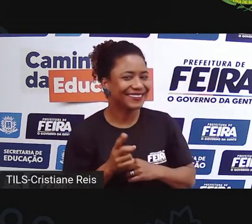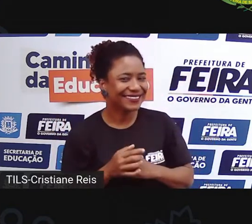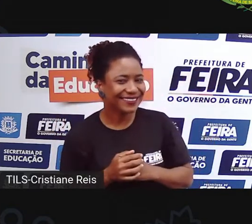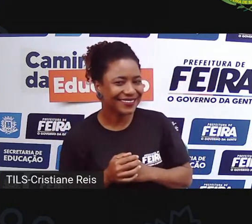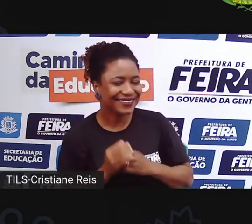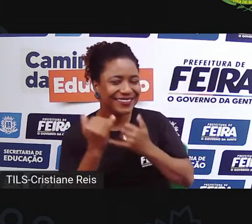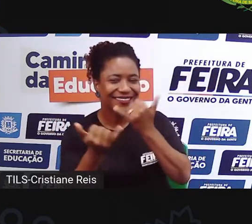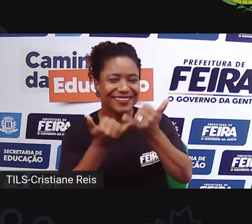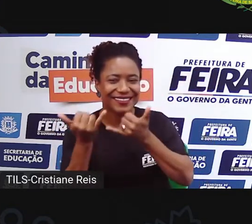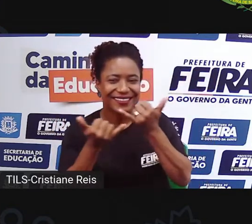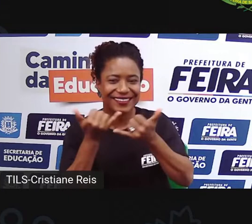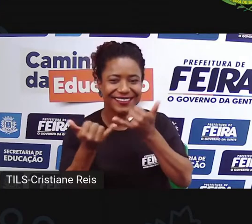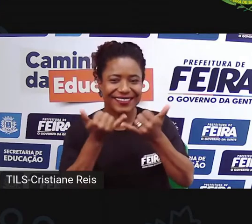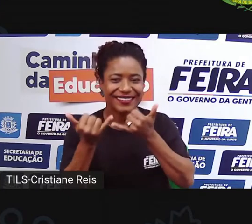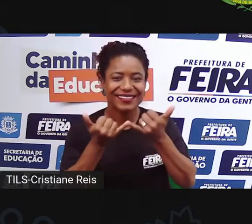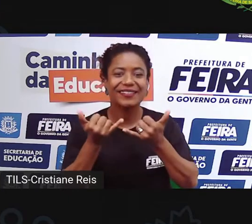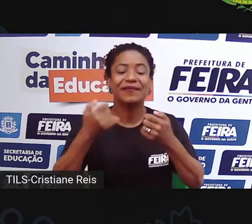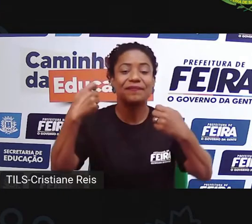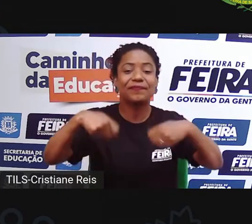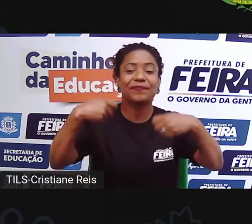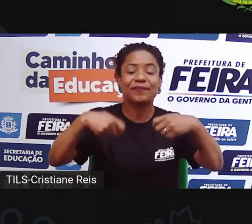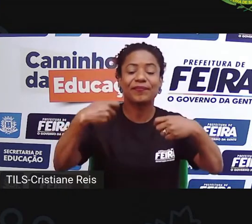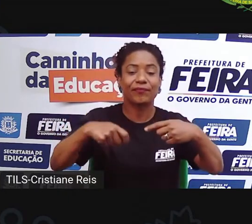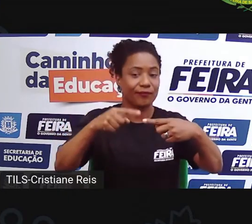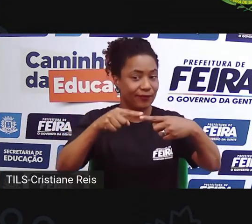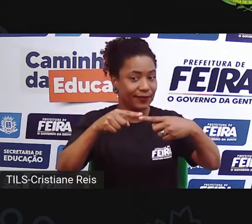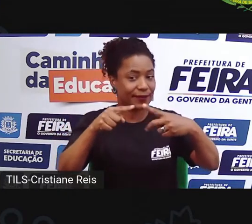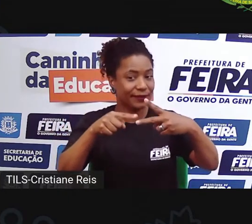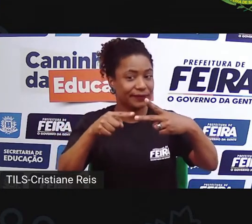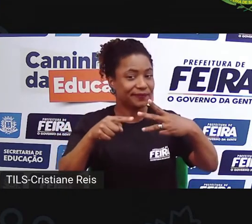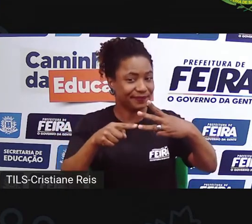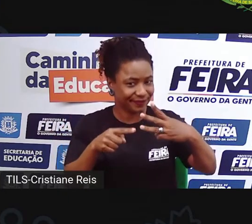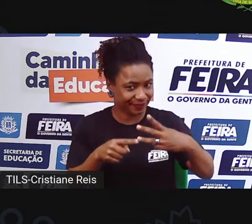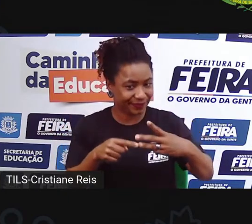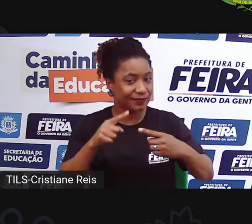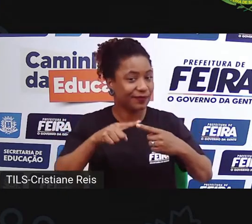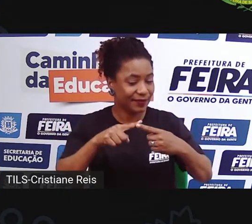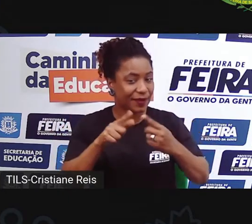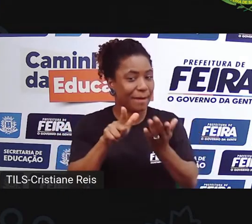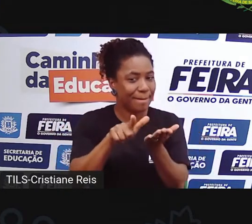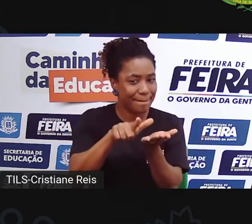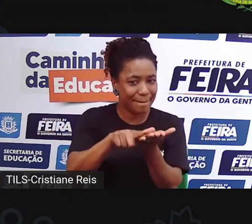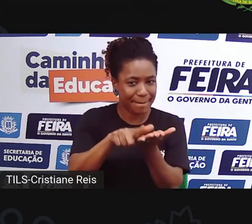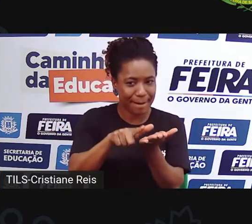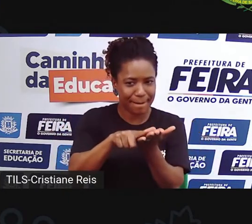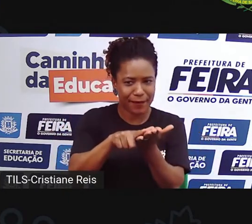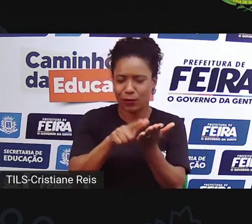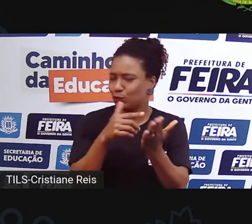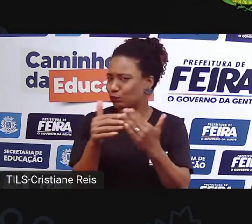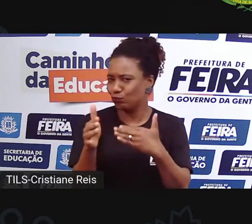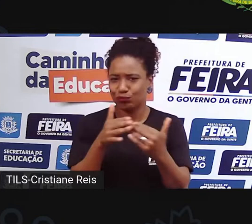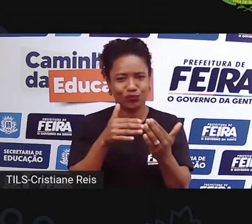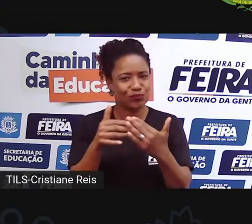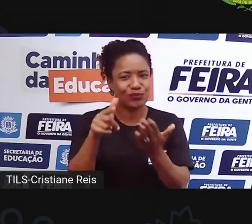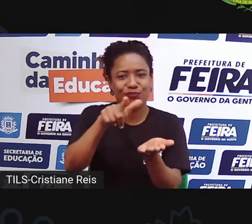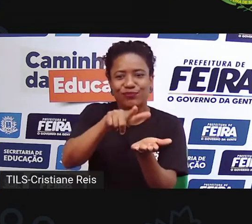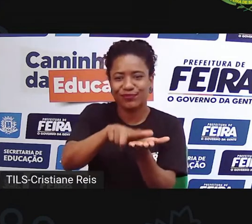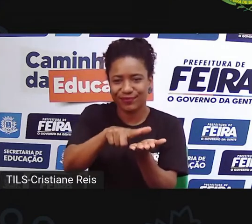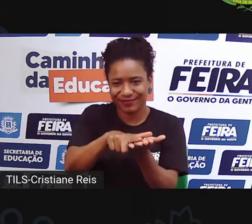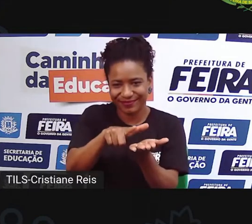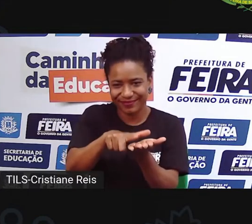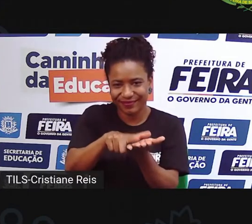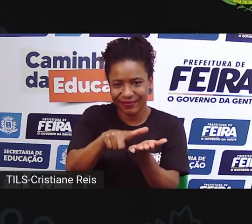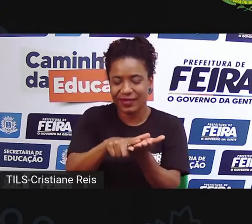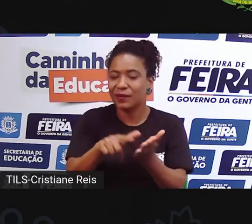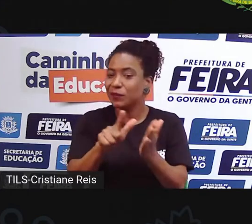essa brincadeira, vamos precisar de papel, qualquer papel que você tiver em casa, pode ser de